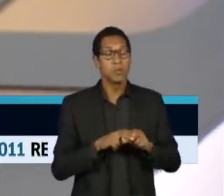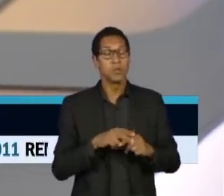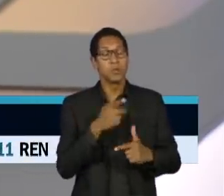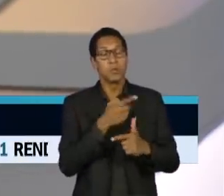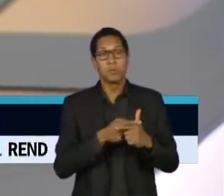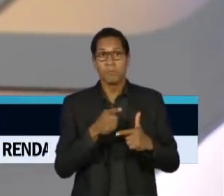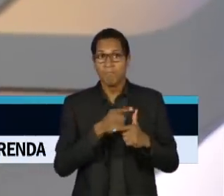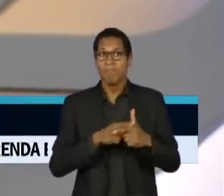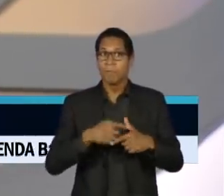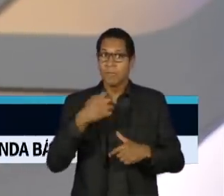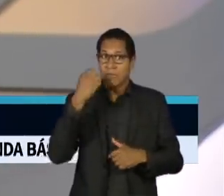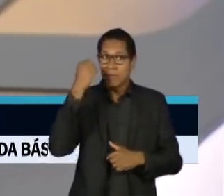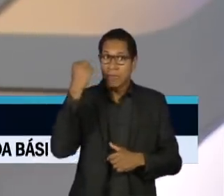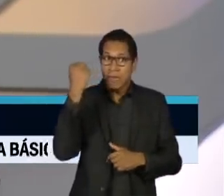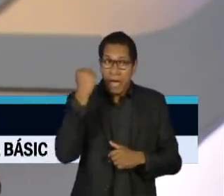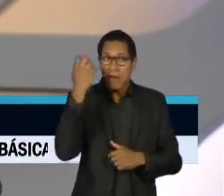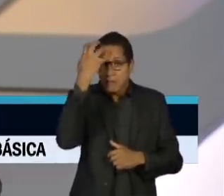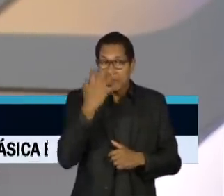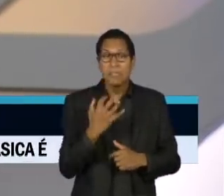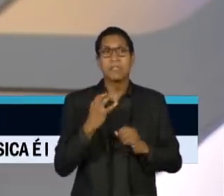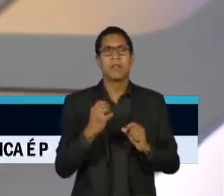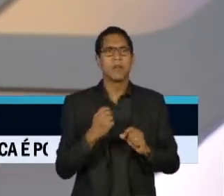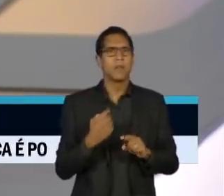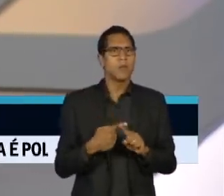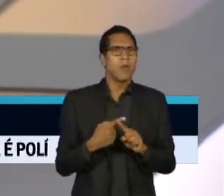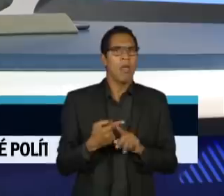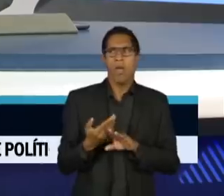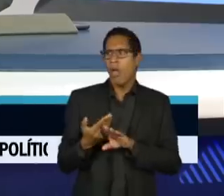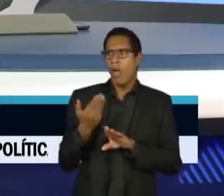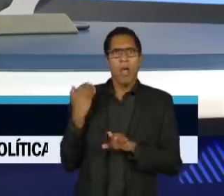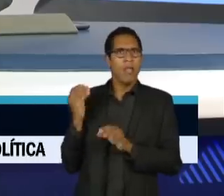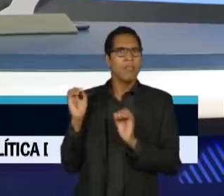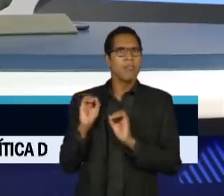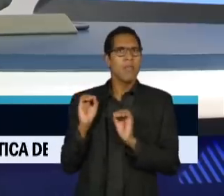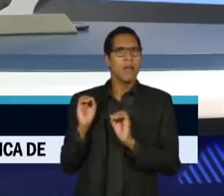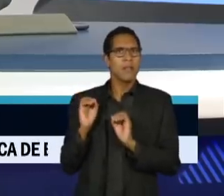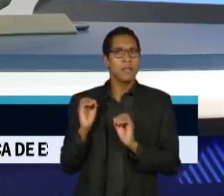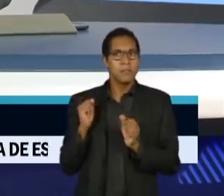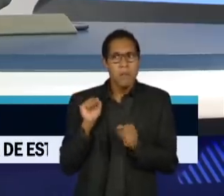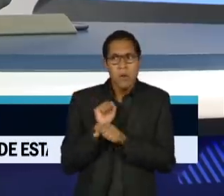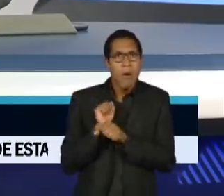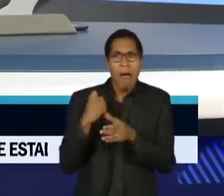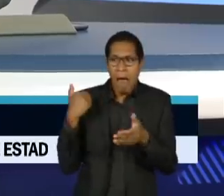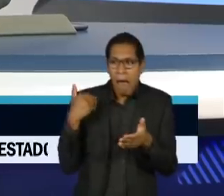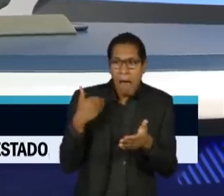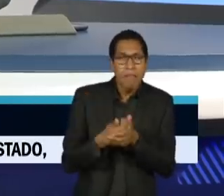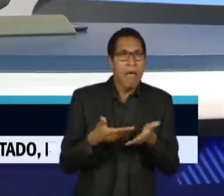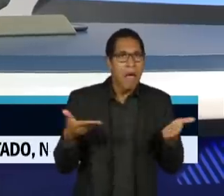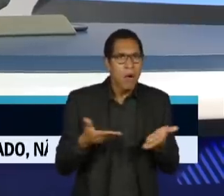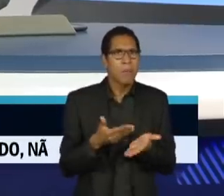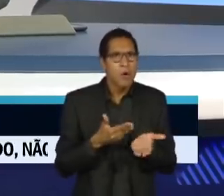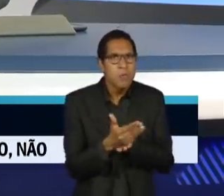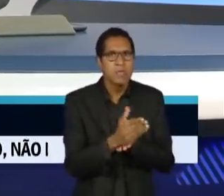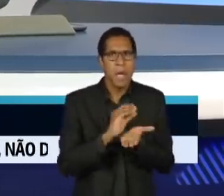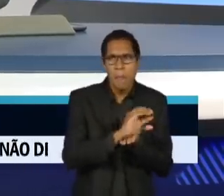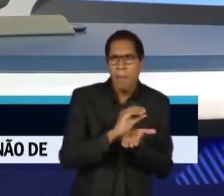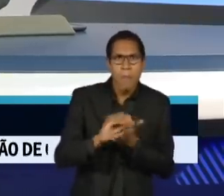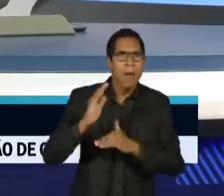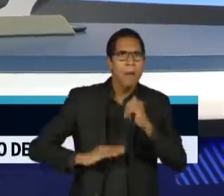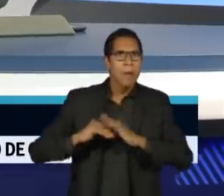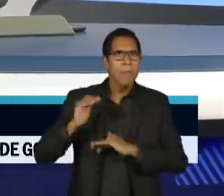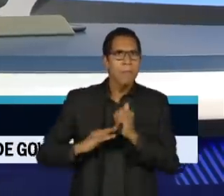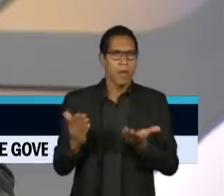grave também, que é por que não ter começado antes? Por que ter esperado o ciclo eleitoral para começar a aumentar o investimento? O povo